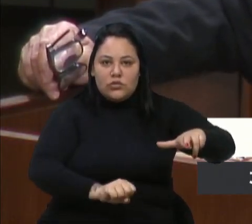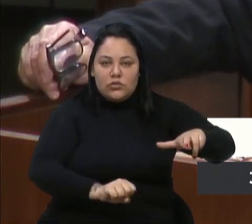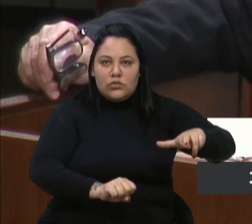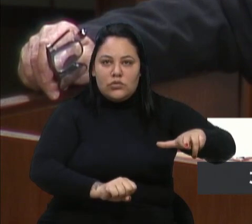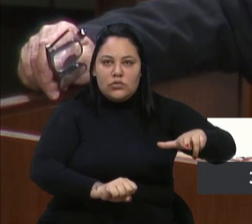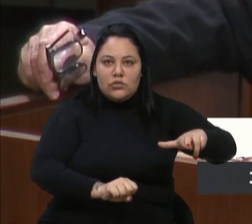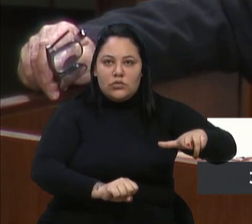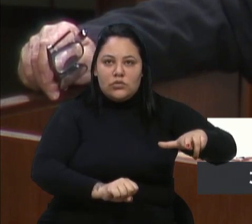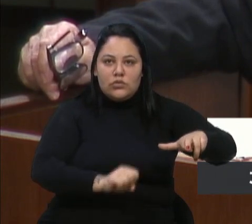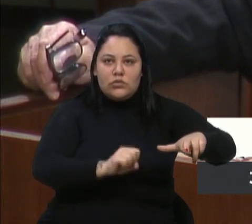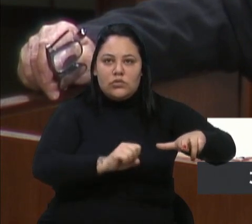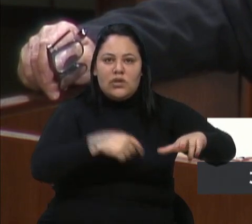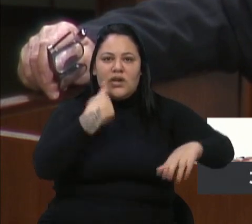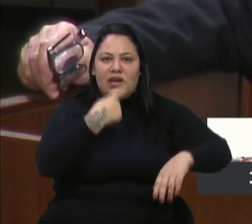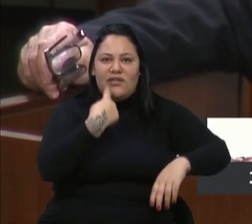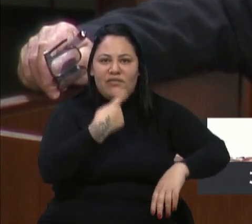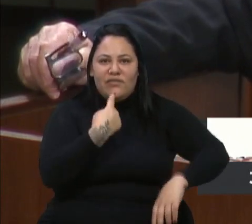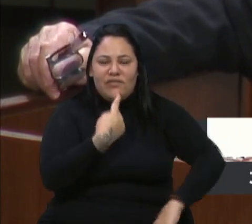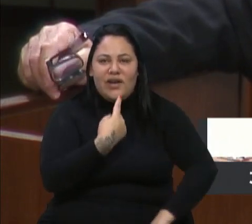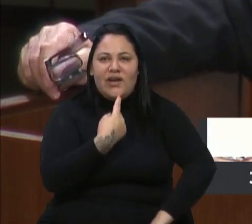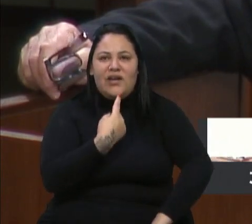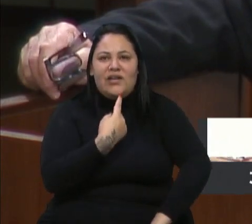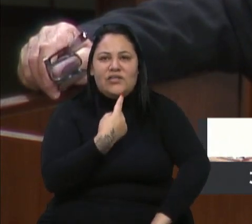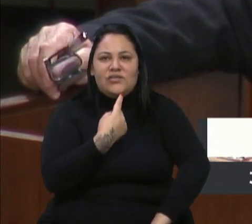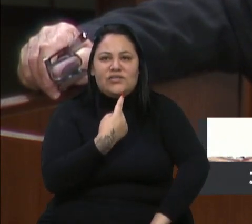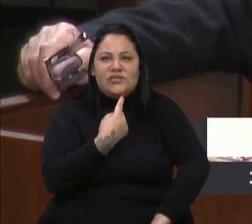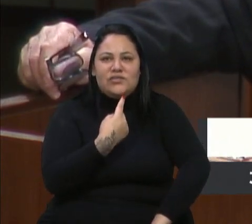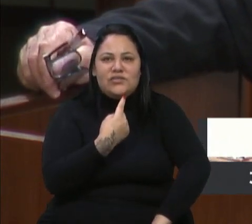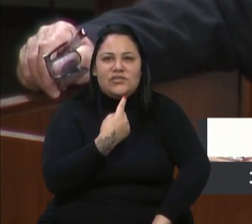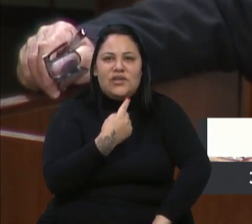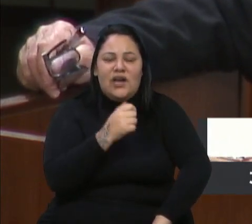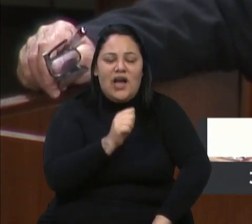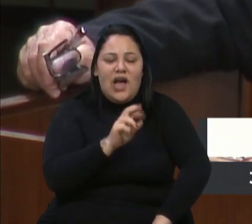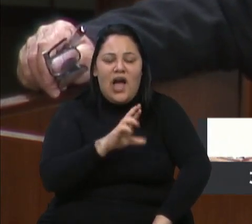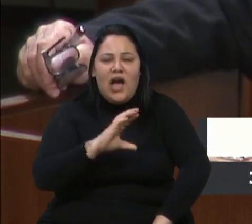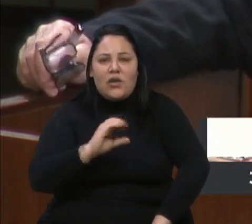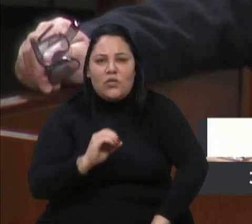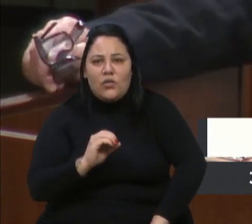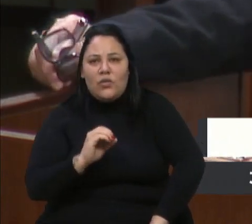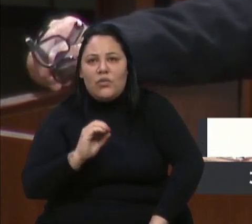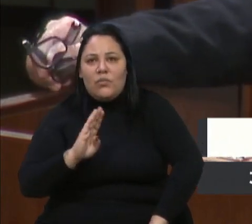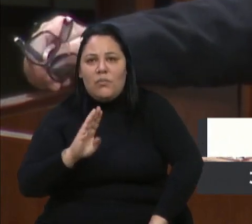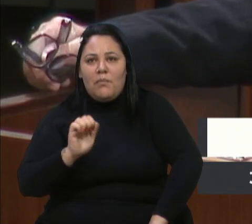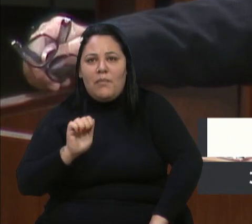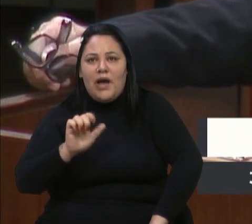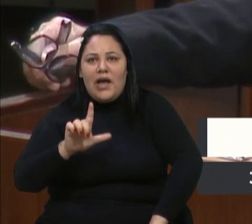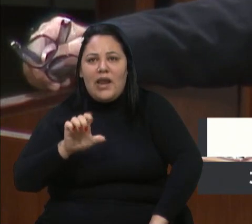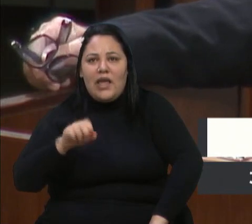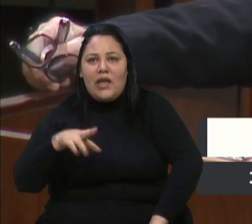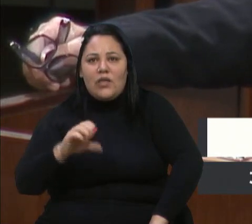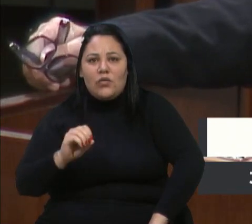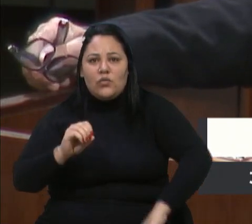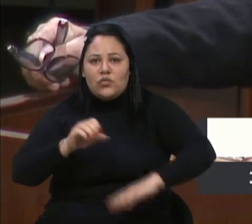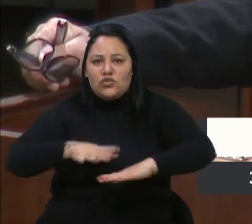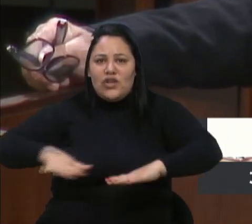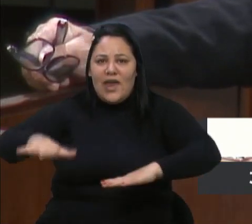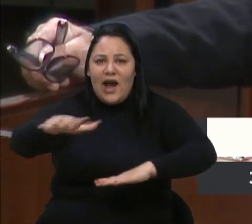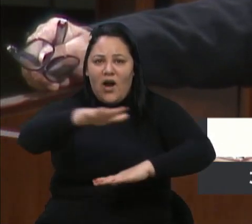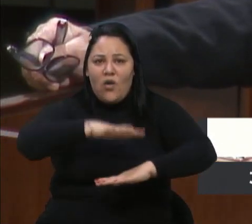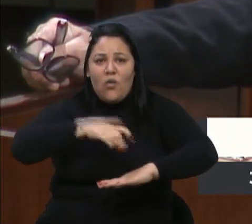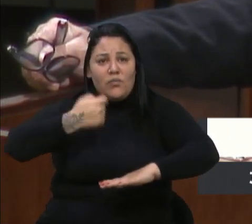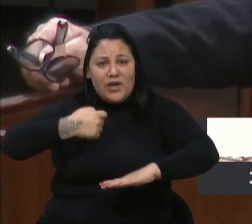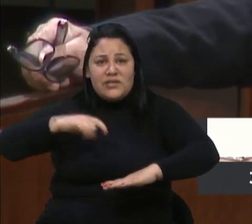Arcobaleno, Caravaggio, São Caetano, Nossa Senhora das Graças, tem que ter também uma estação de transbordo na região sul.